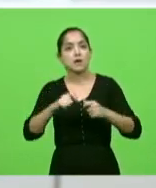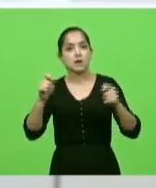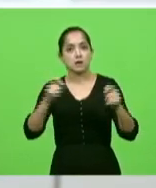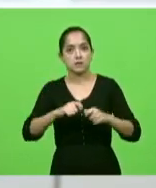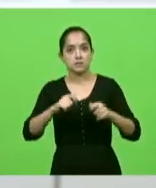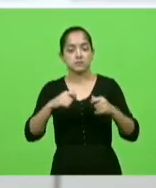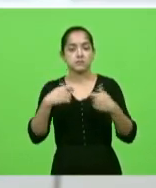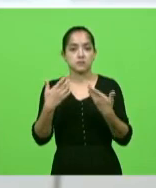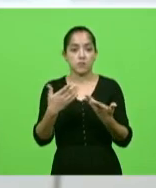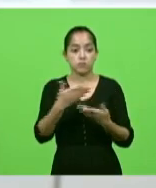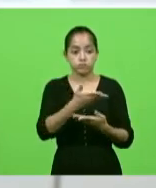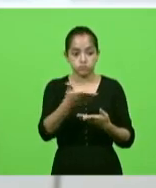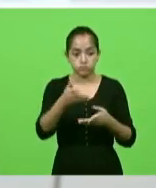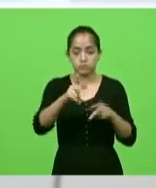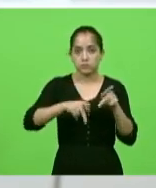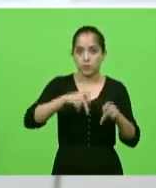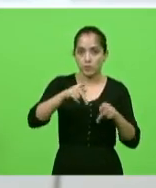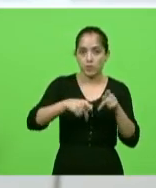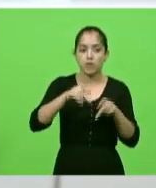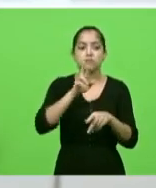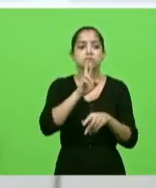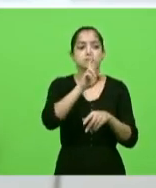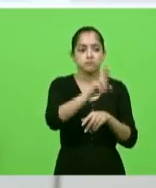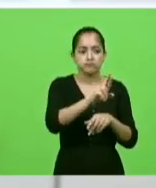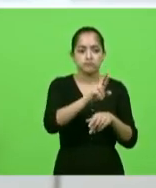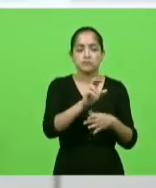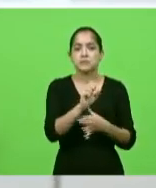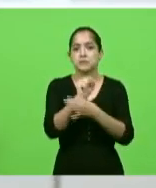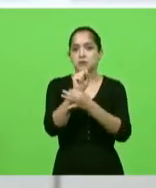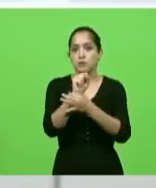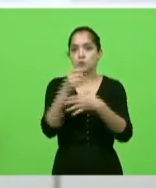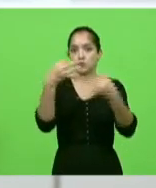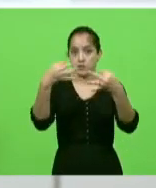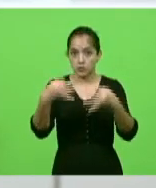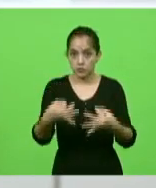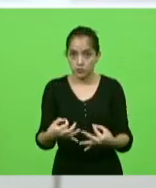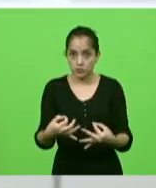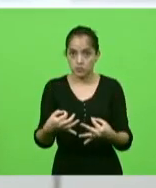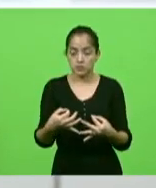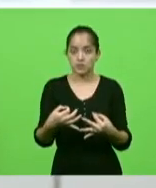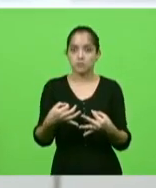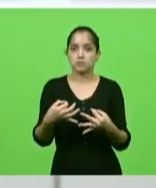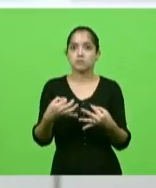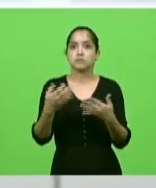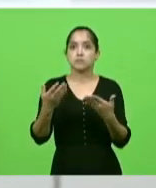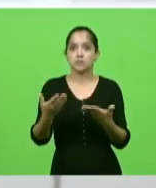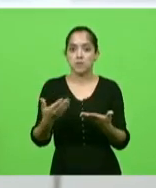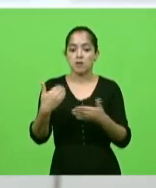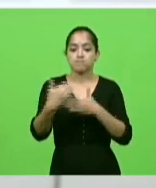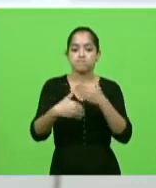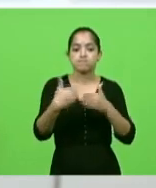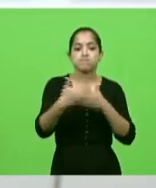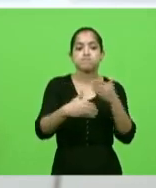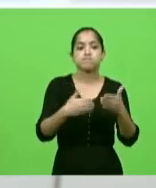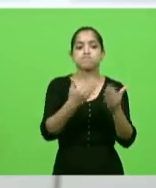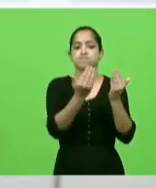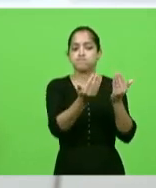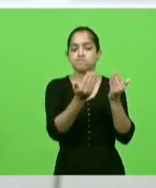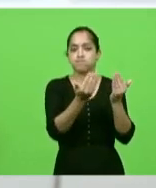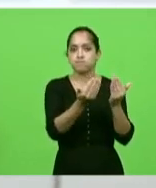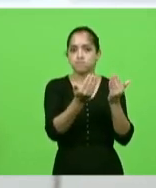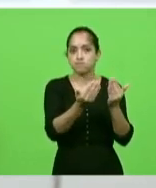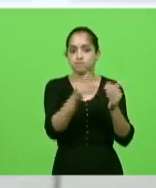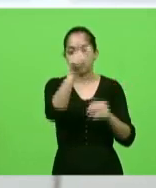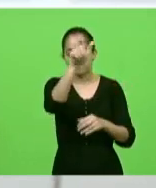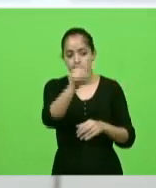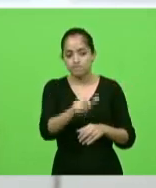a população resposta segura e justa acerca da questão que me trouxer a desconfiança sobre a